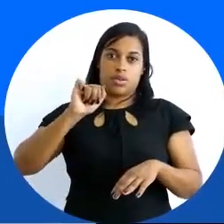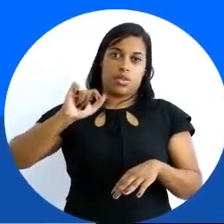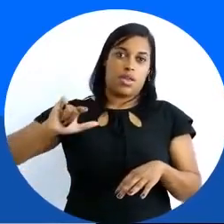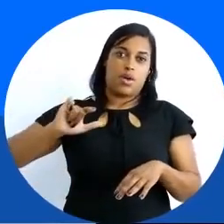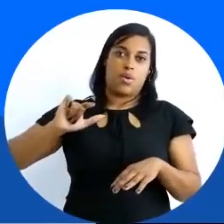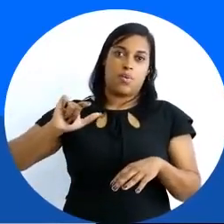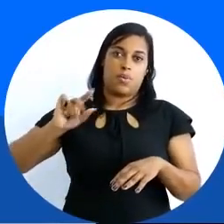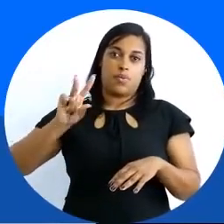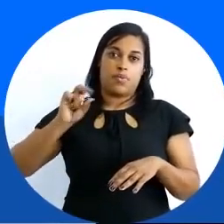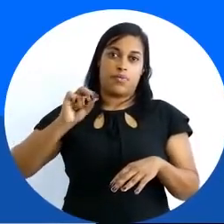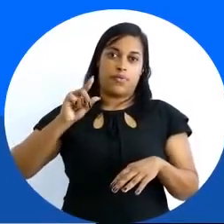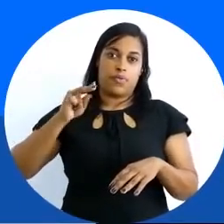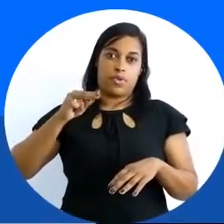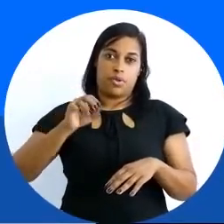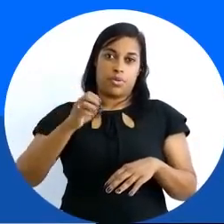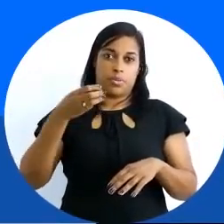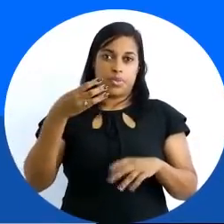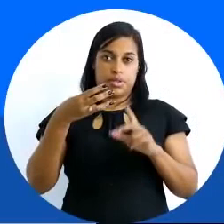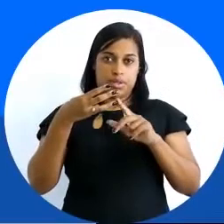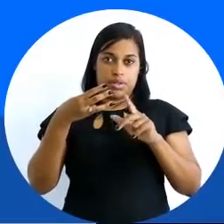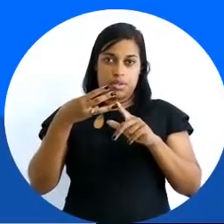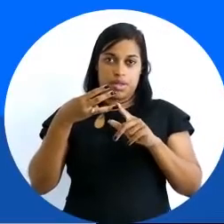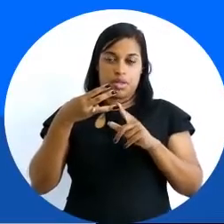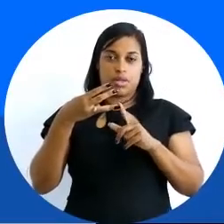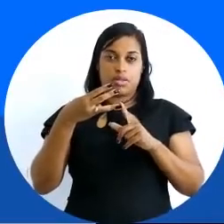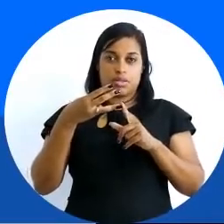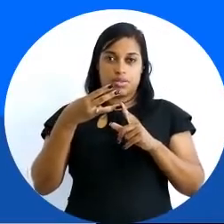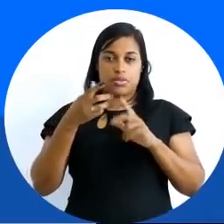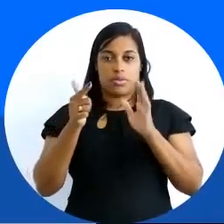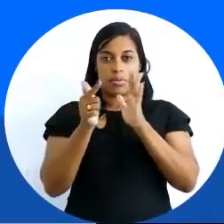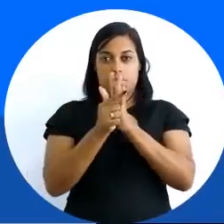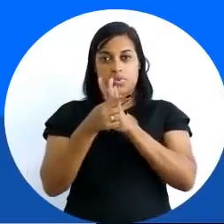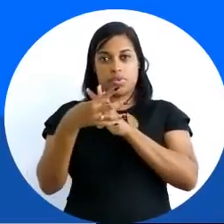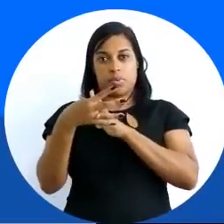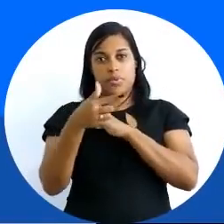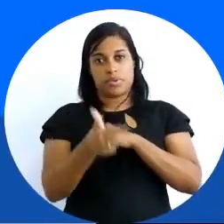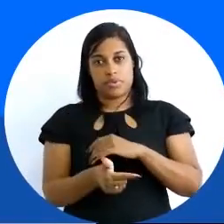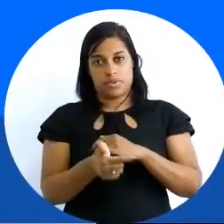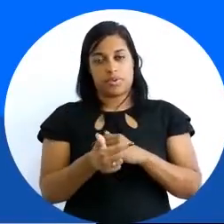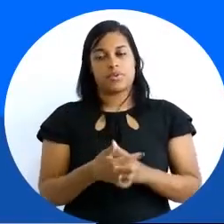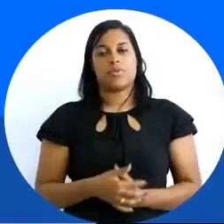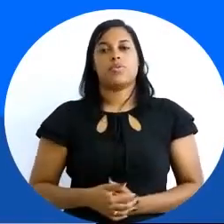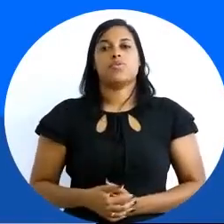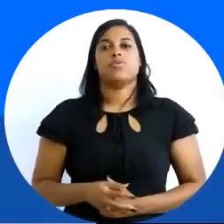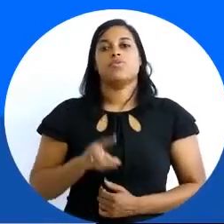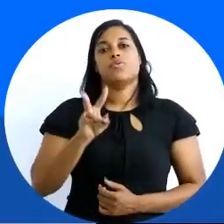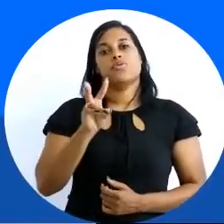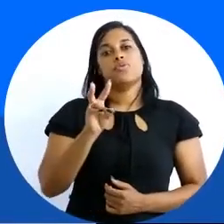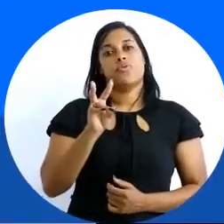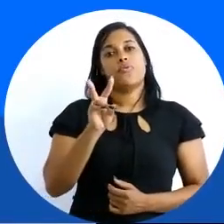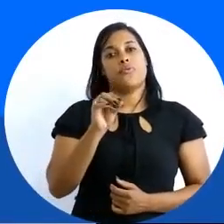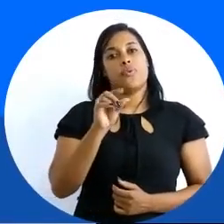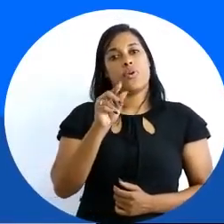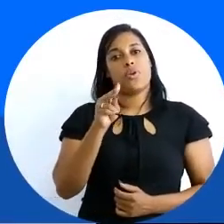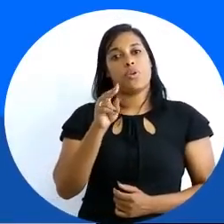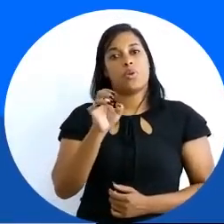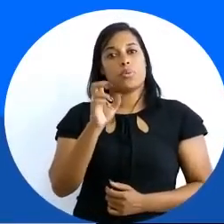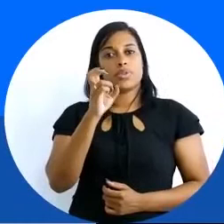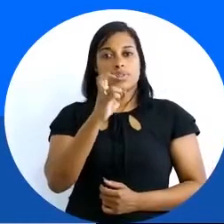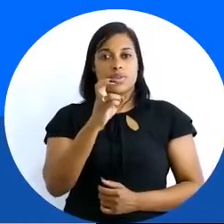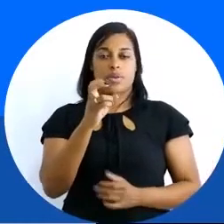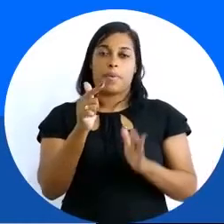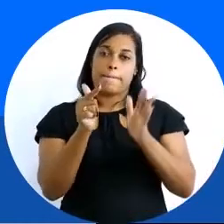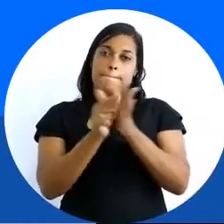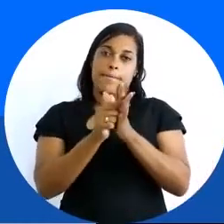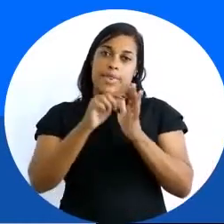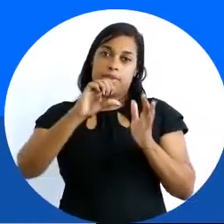volume 3 e no volume 3, página 42, no volume 5, página 92 e